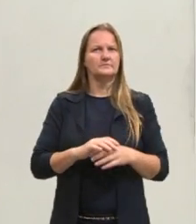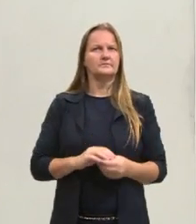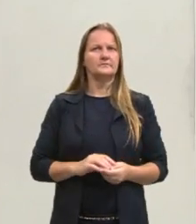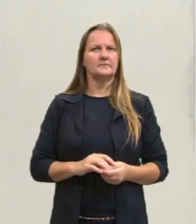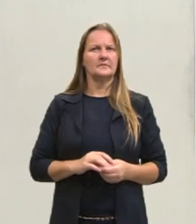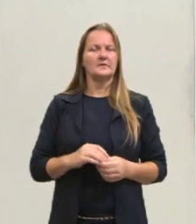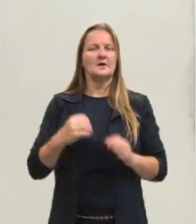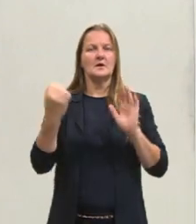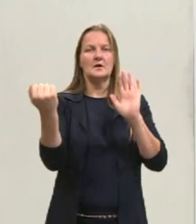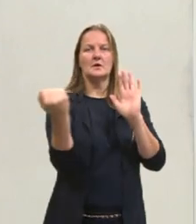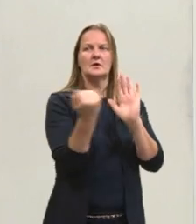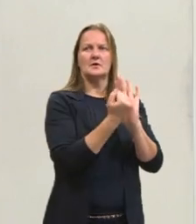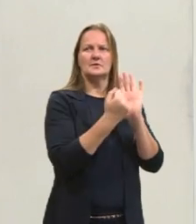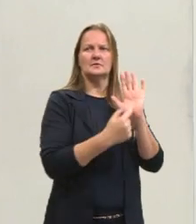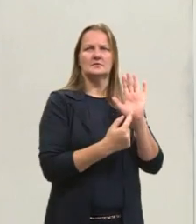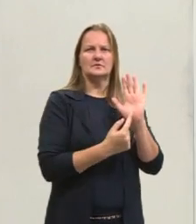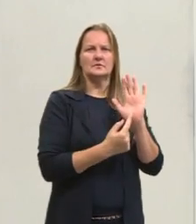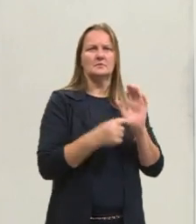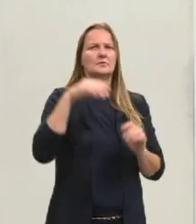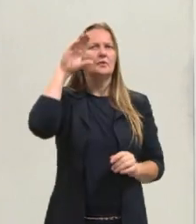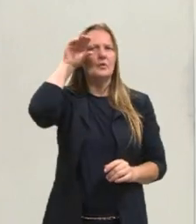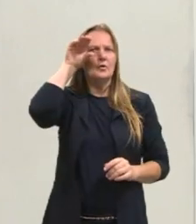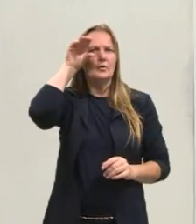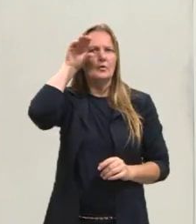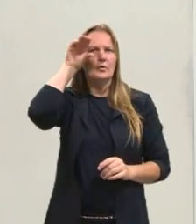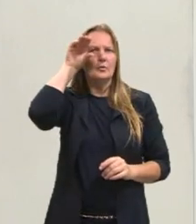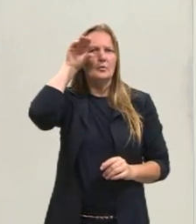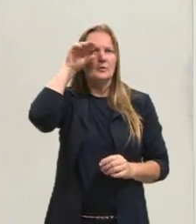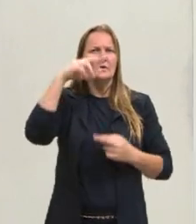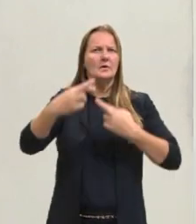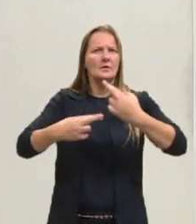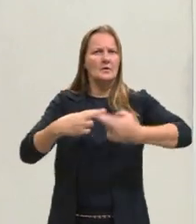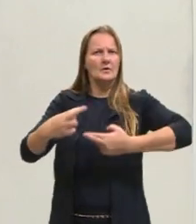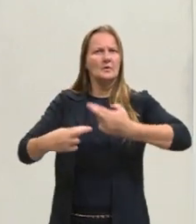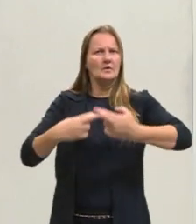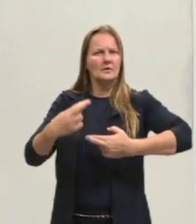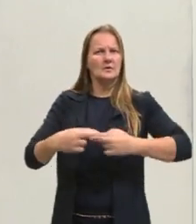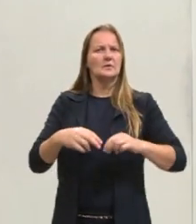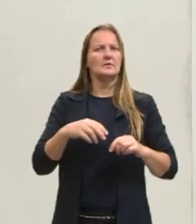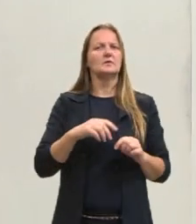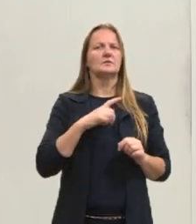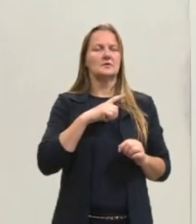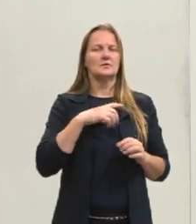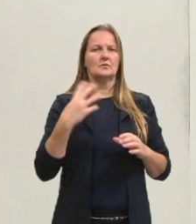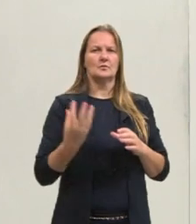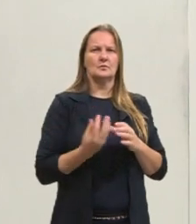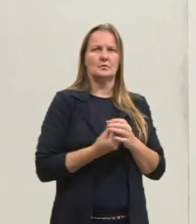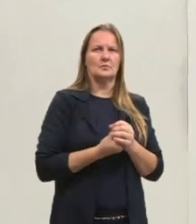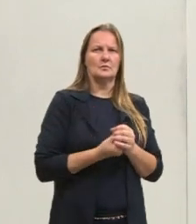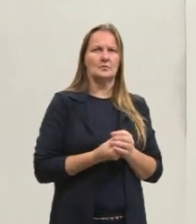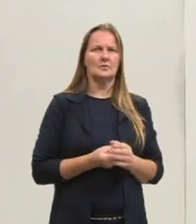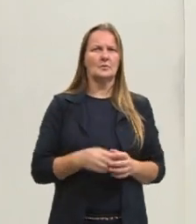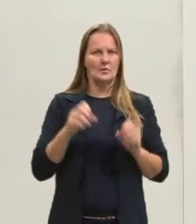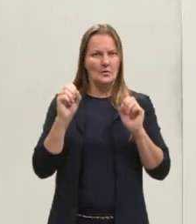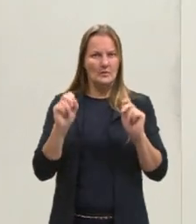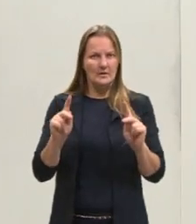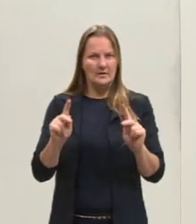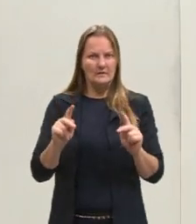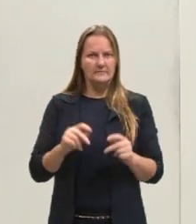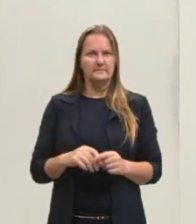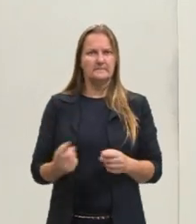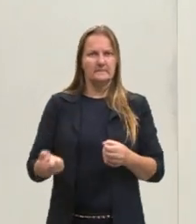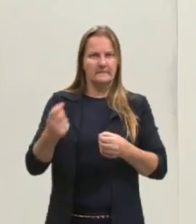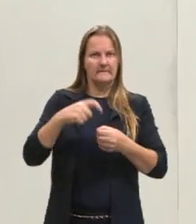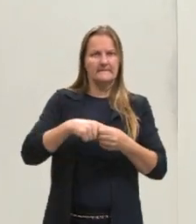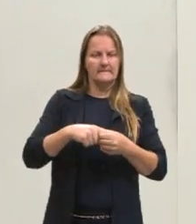de simbologia e mesmo de observação e relacionar, então, elemento conjunto. Ok? Então, eu vou retornar